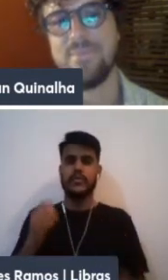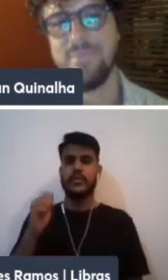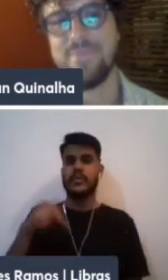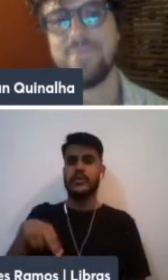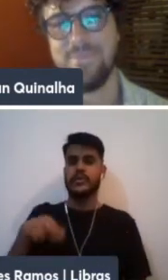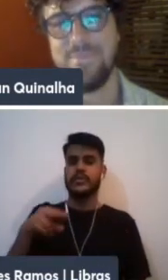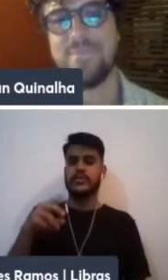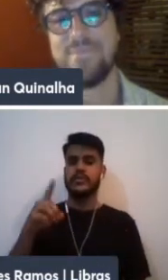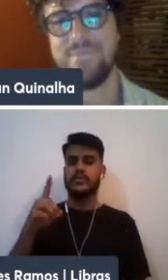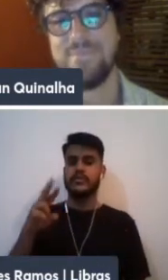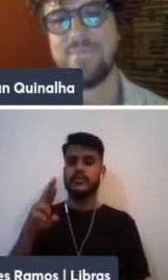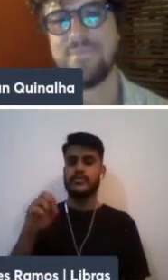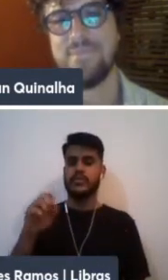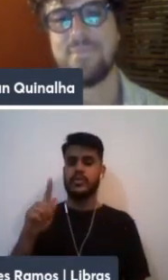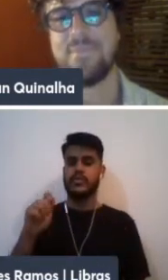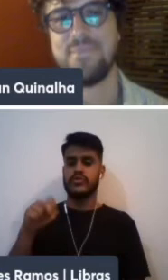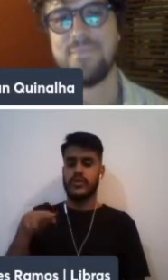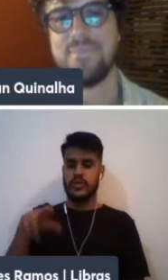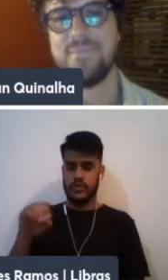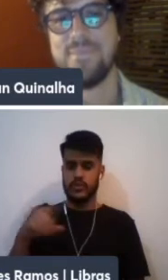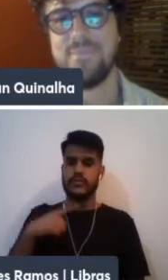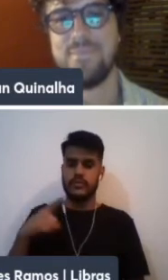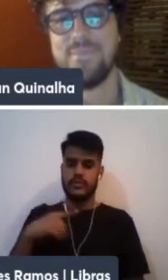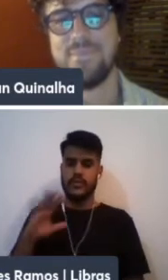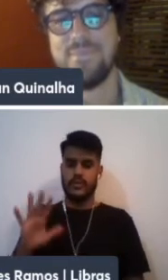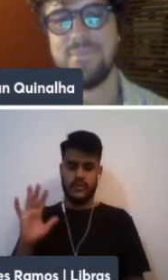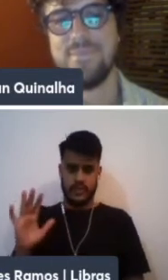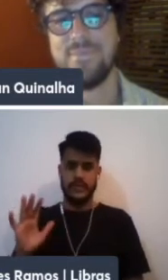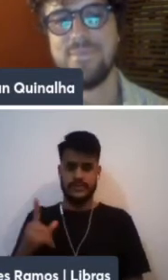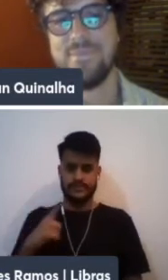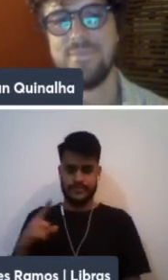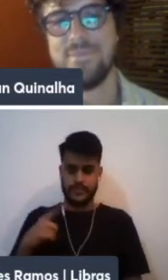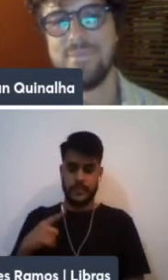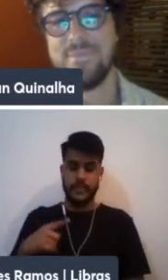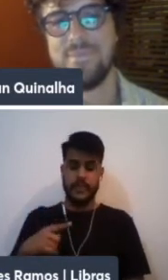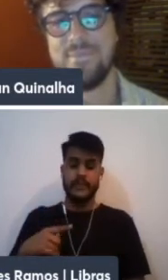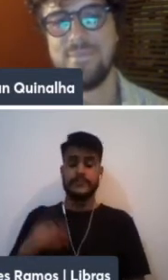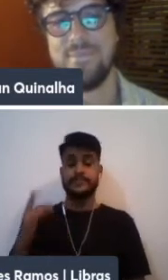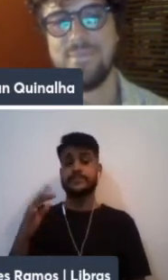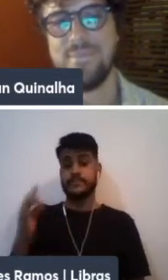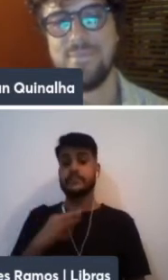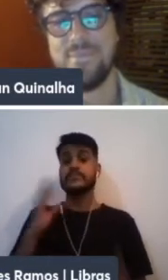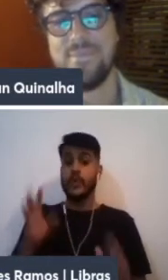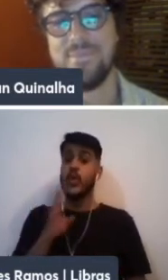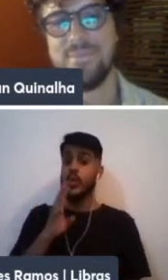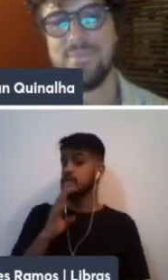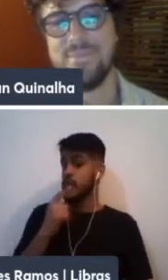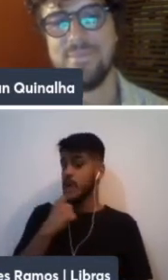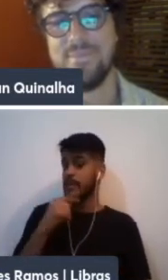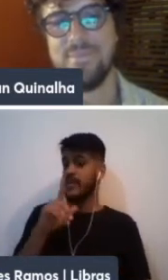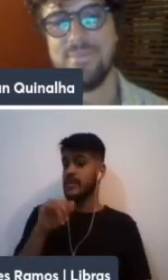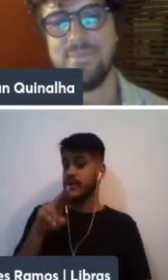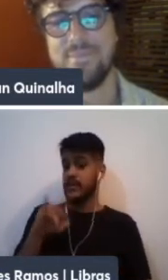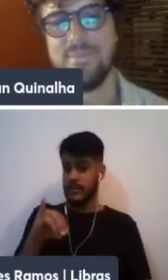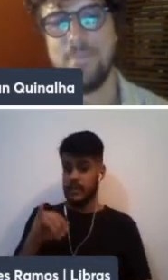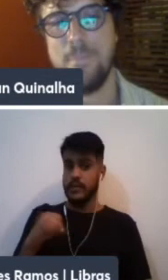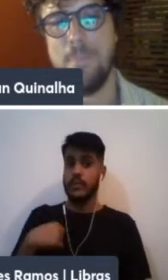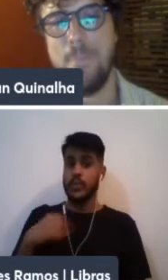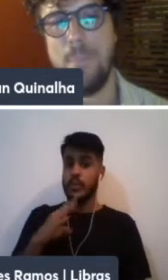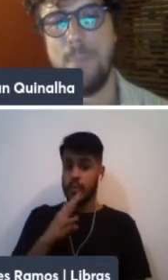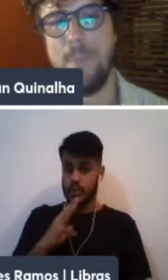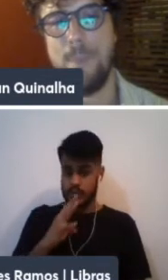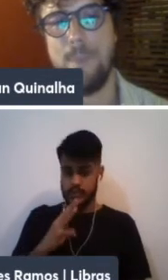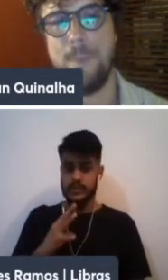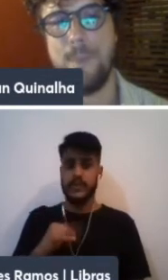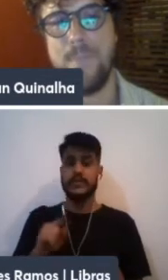androgenizada, né? Já andrógena que ele tinha. Bem, eu conheci o Lenny Dale e foi o